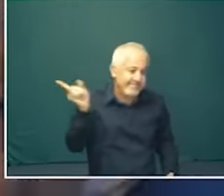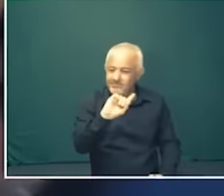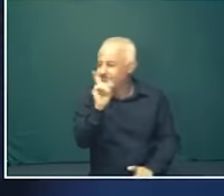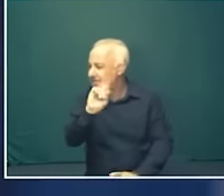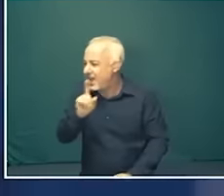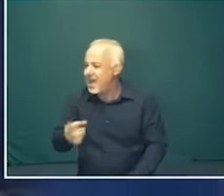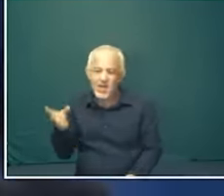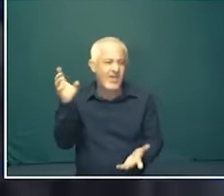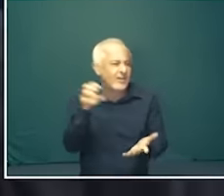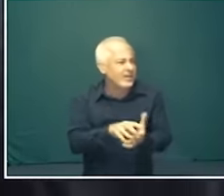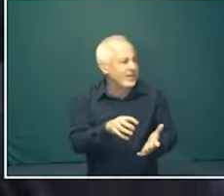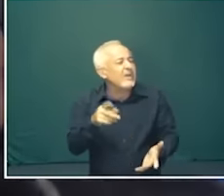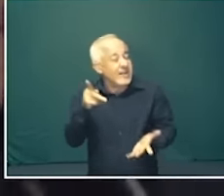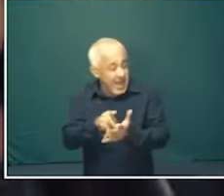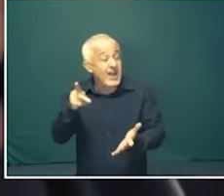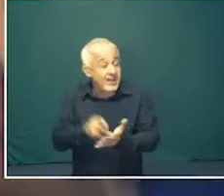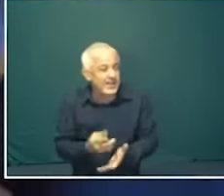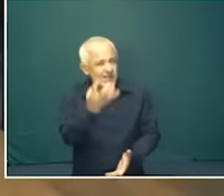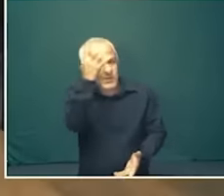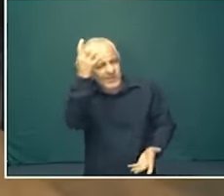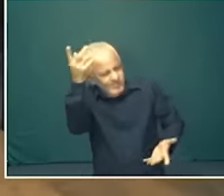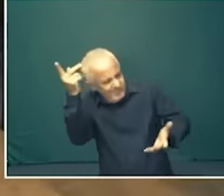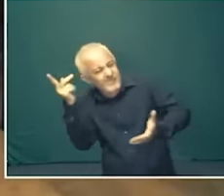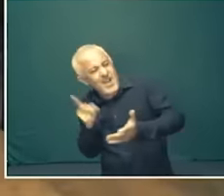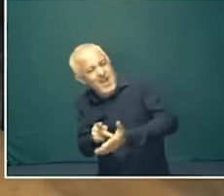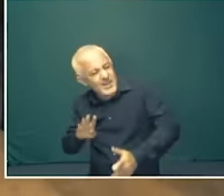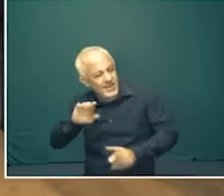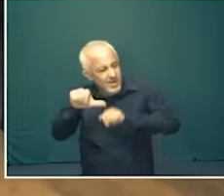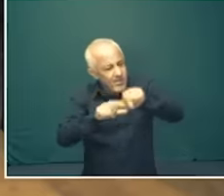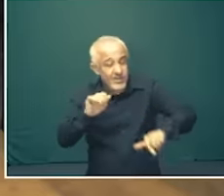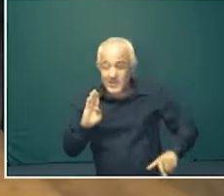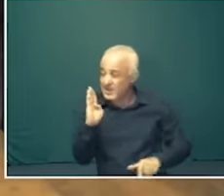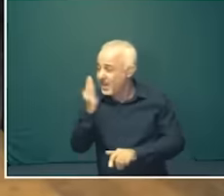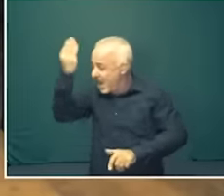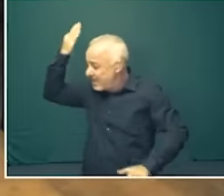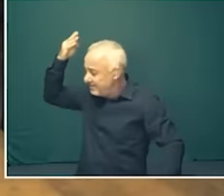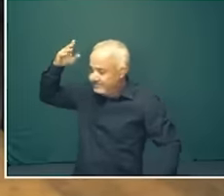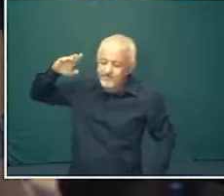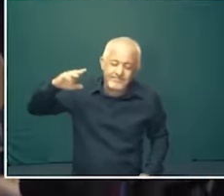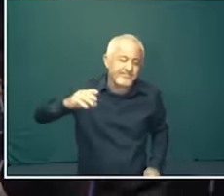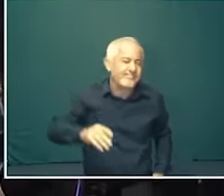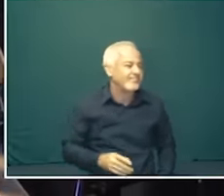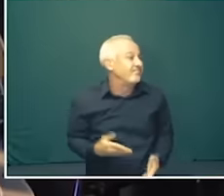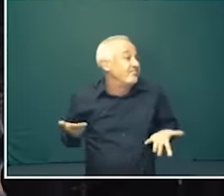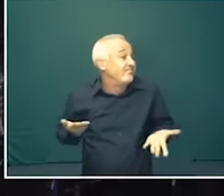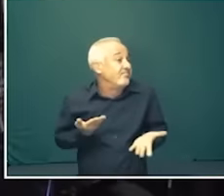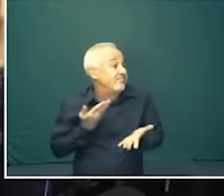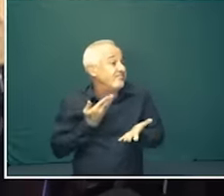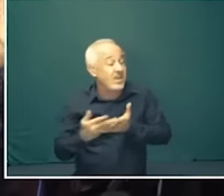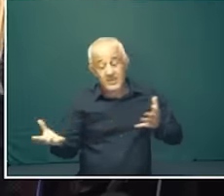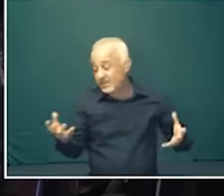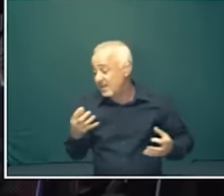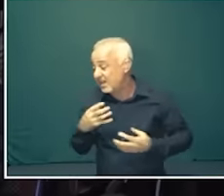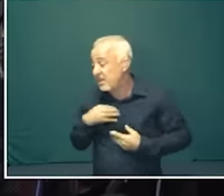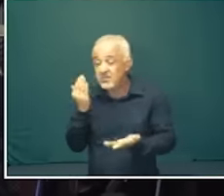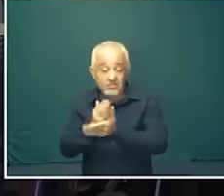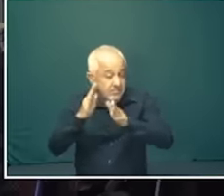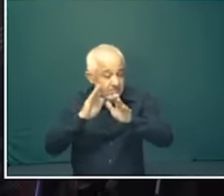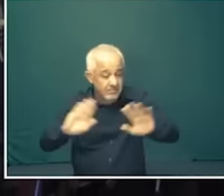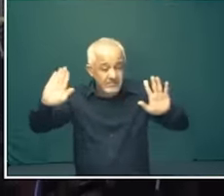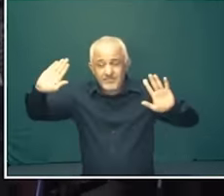tudo sincero enquanto durou. O que era verdade virou falsidade. Perdeu sentido e aí